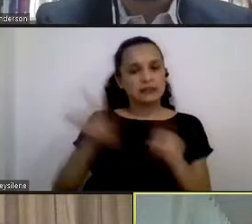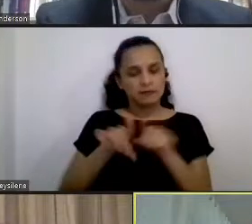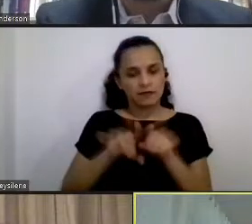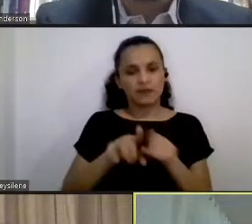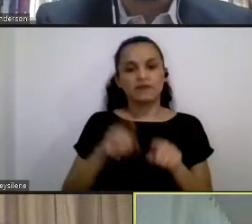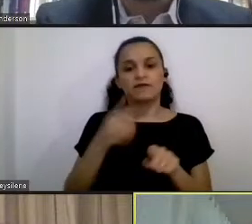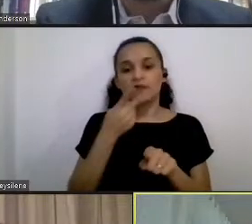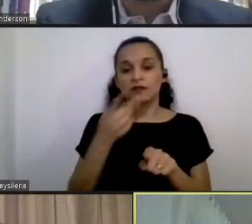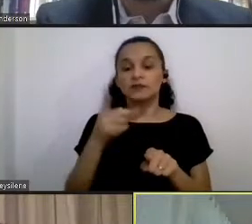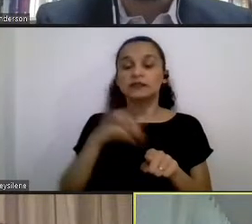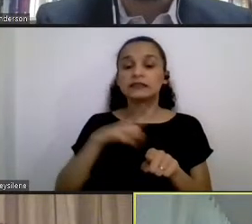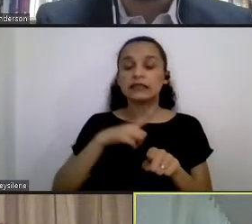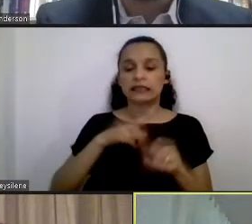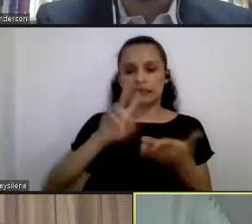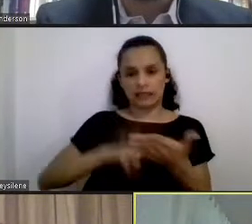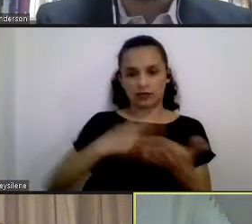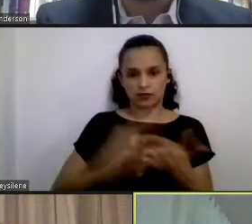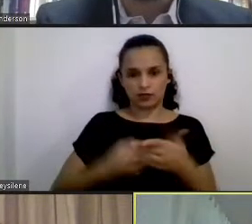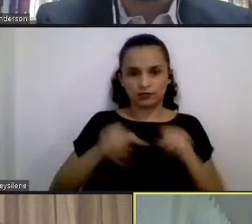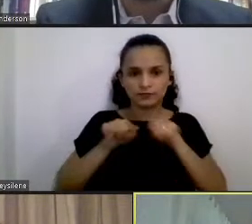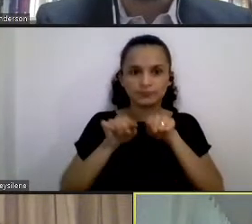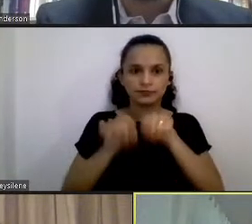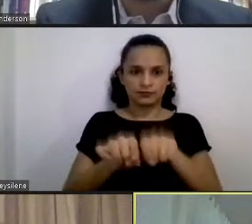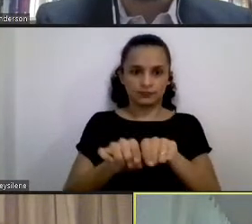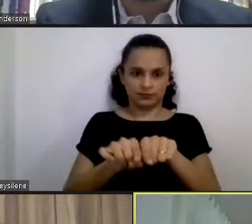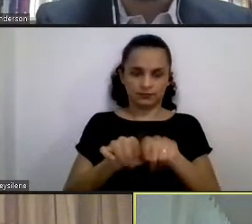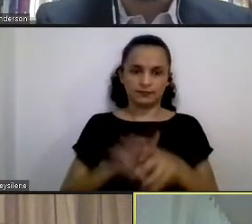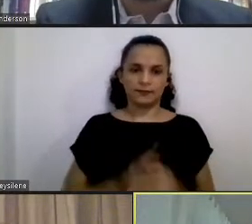UNB TV. Com a palavra, professor.